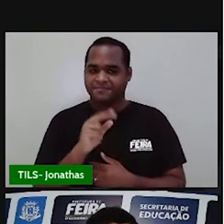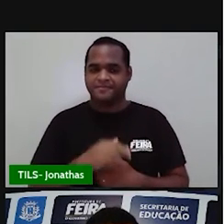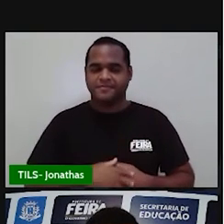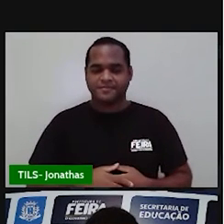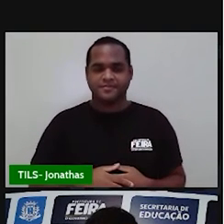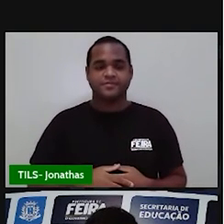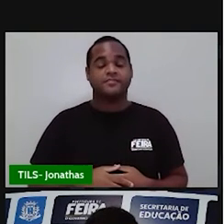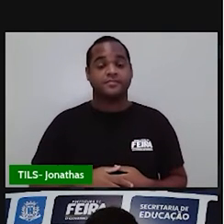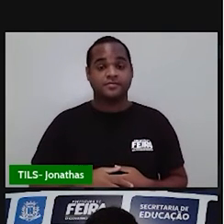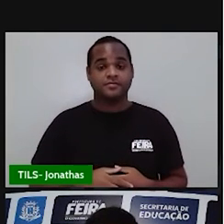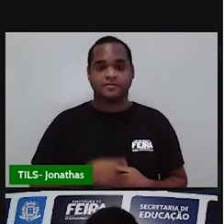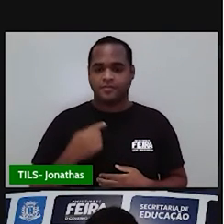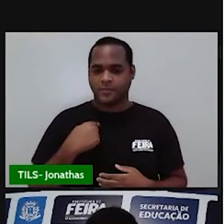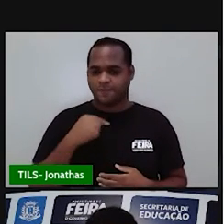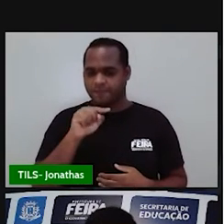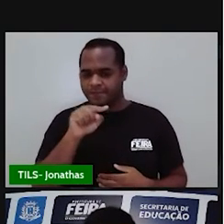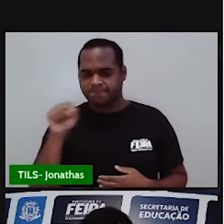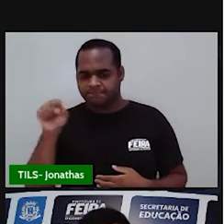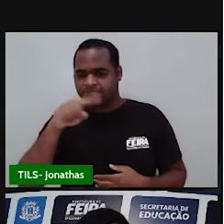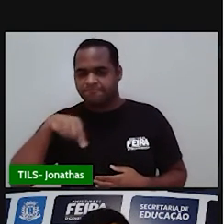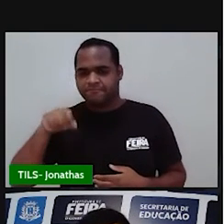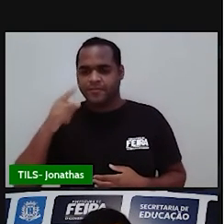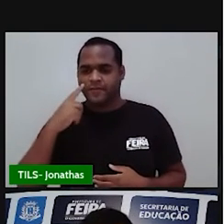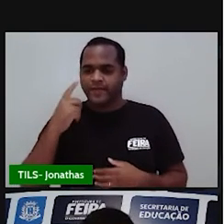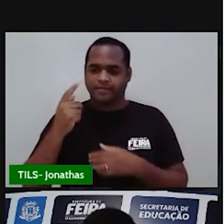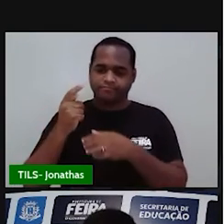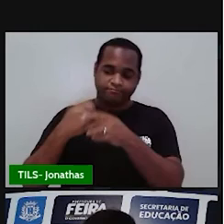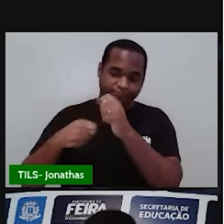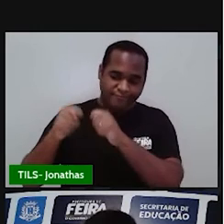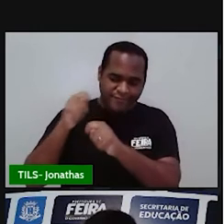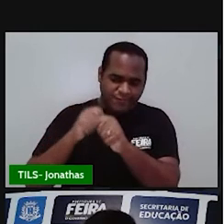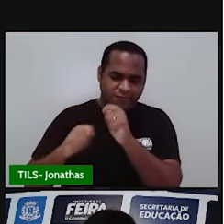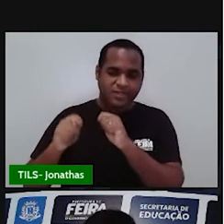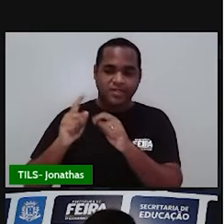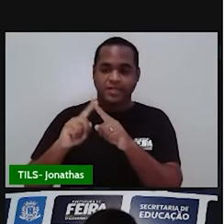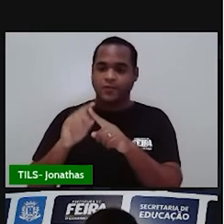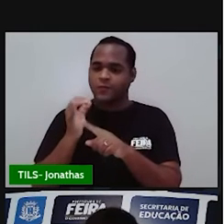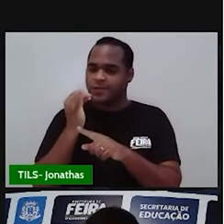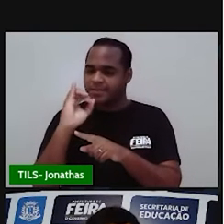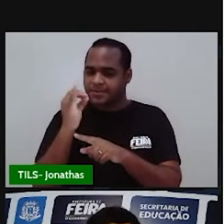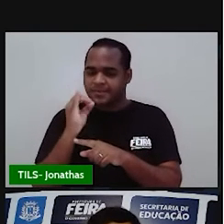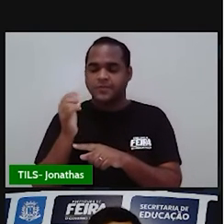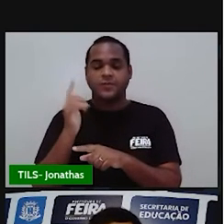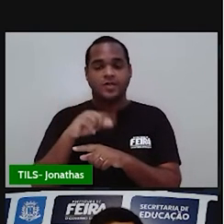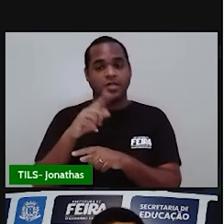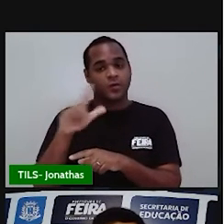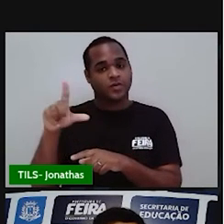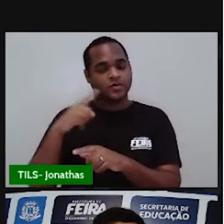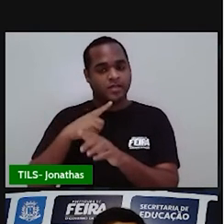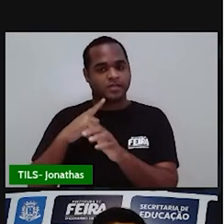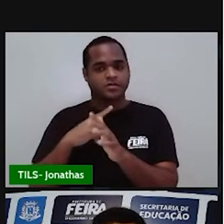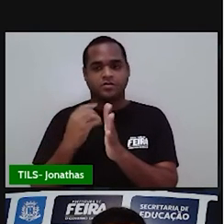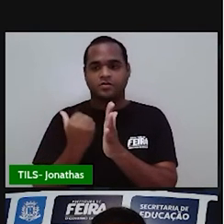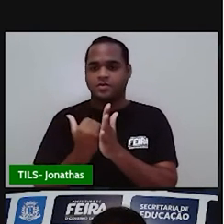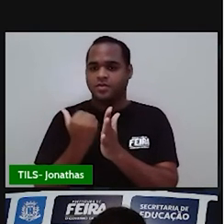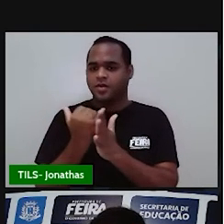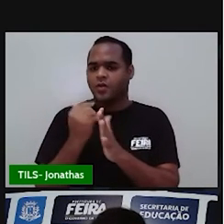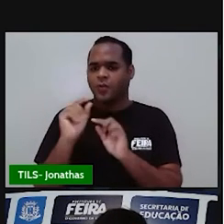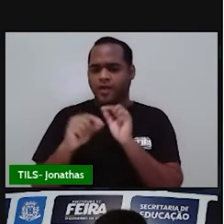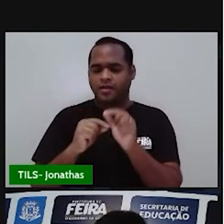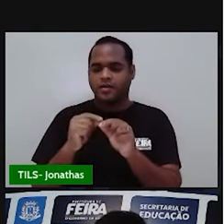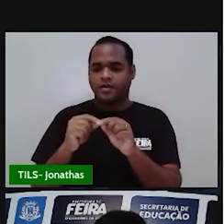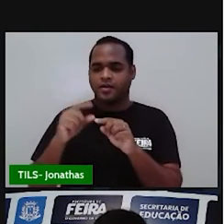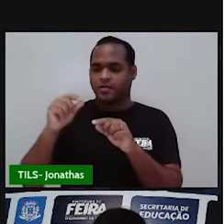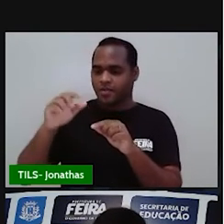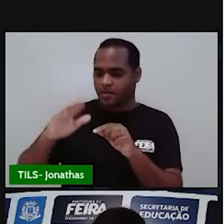Se nós consumirmos menos energia, mais barata vem a conta para a